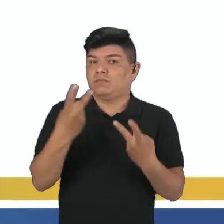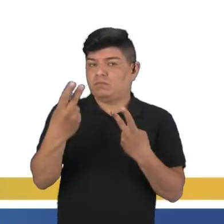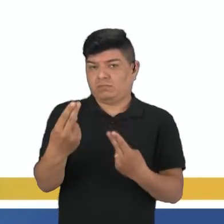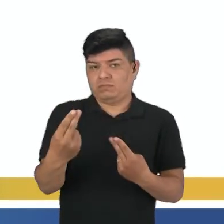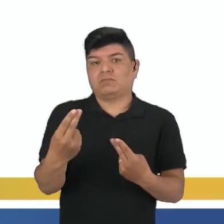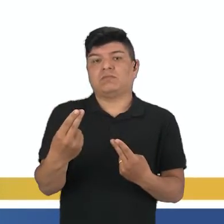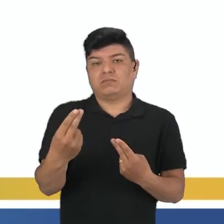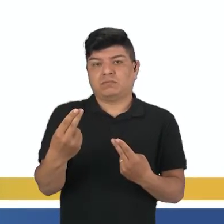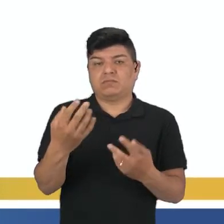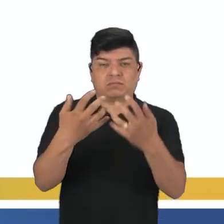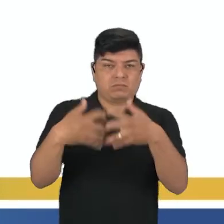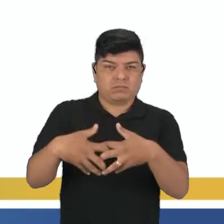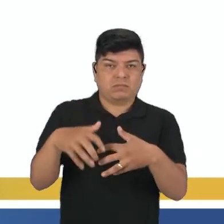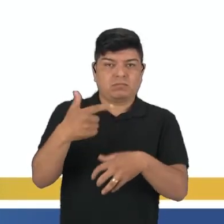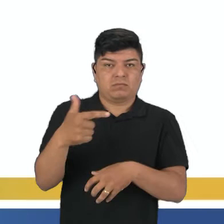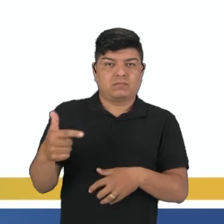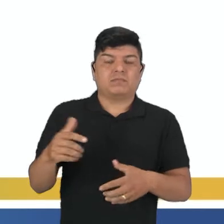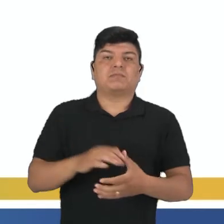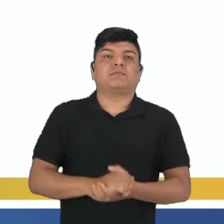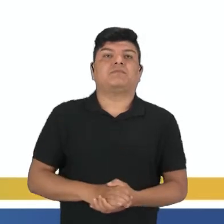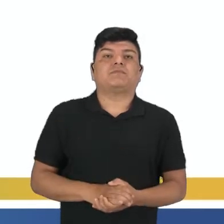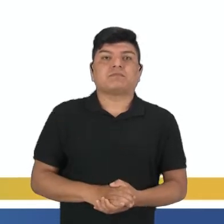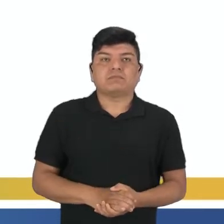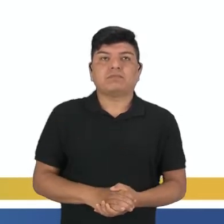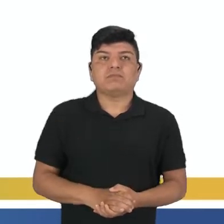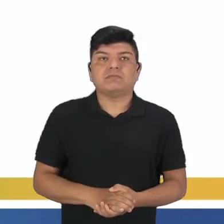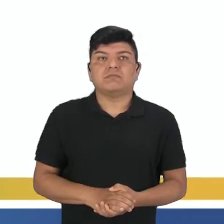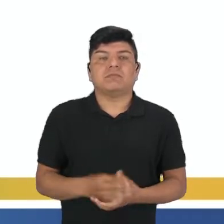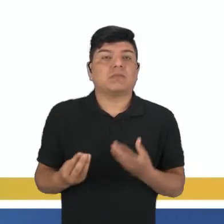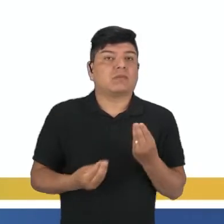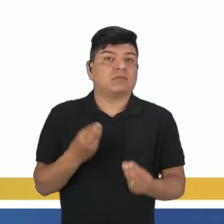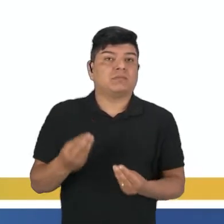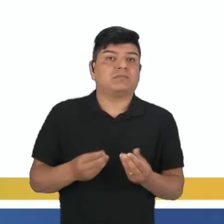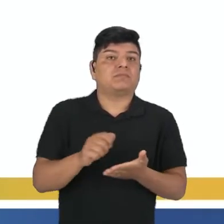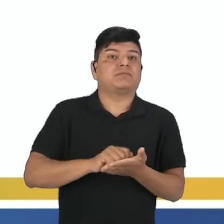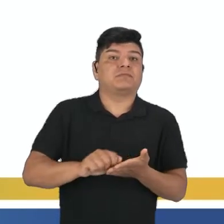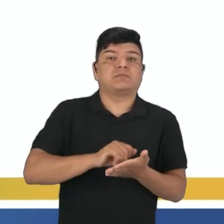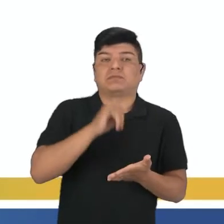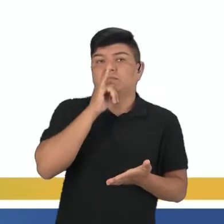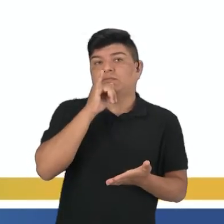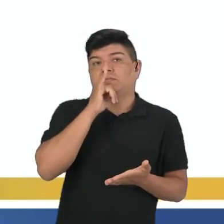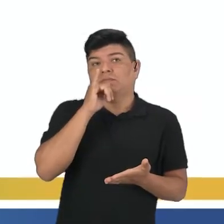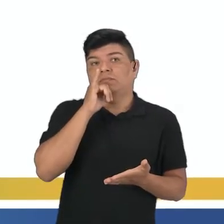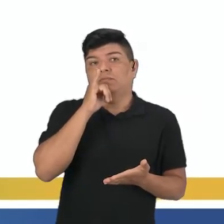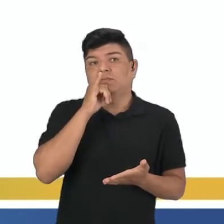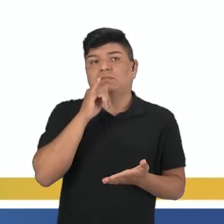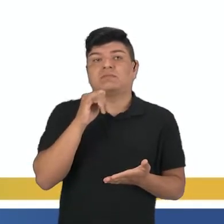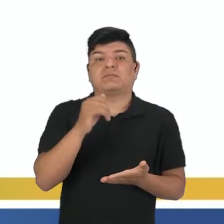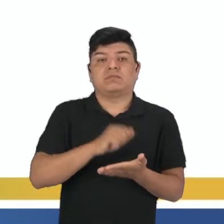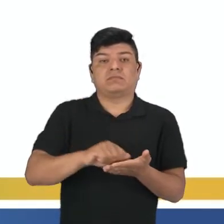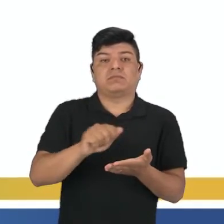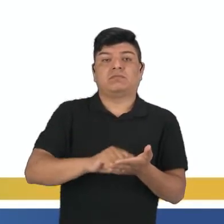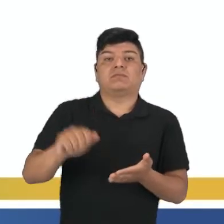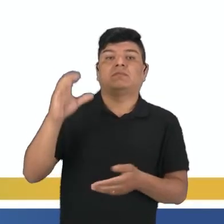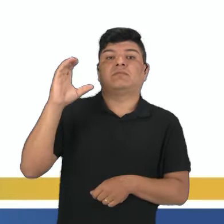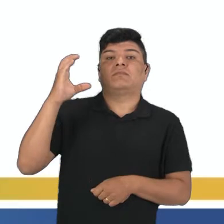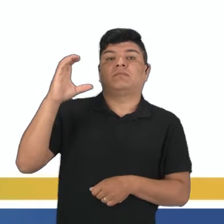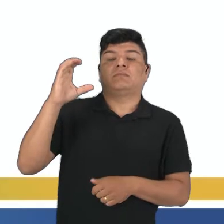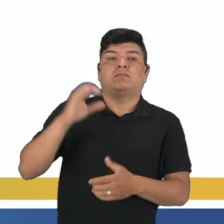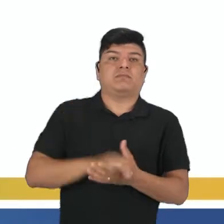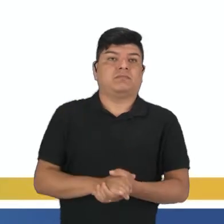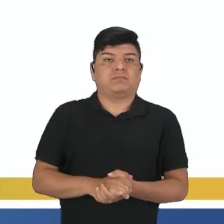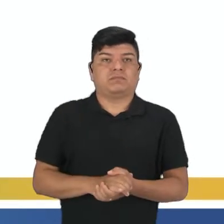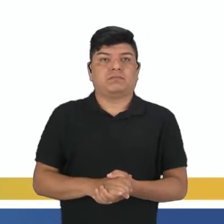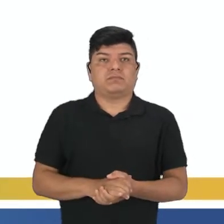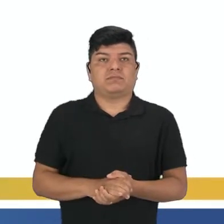ser a mesma, para não haver confusão. Então vamos lá. Como é que a gente escreve um número em notação científica? A gente